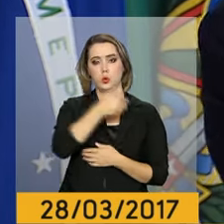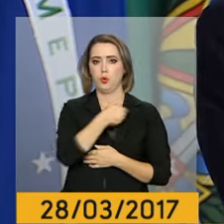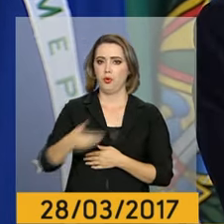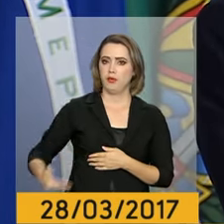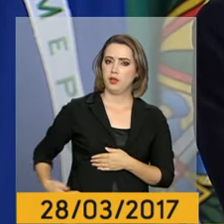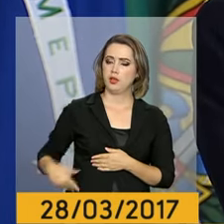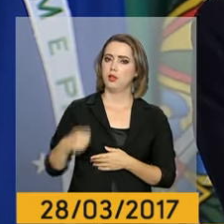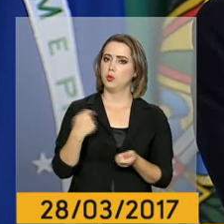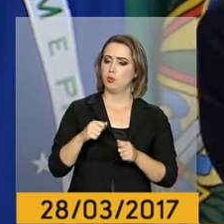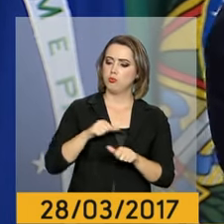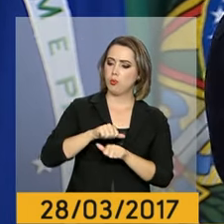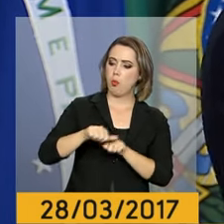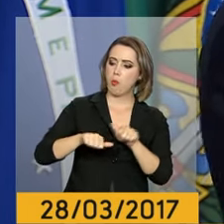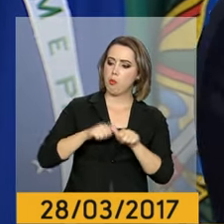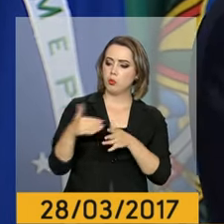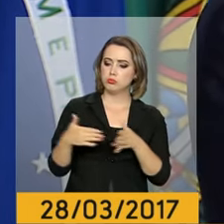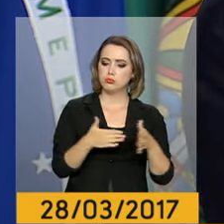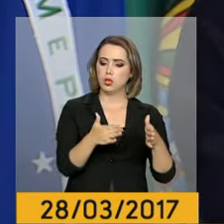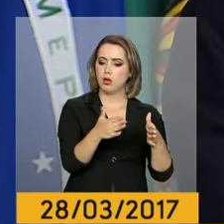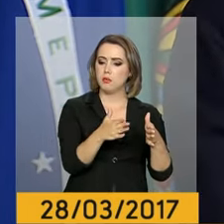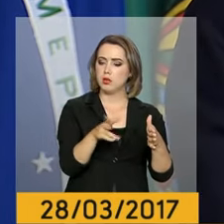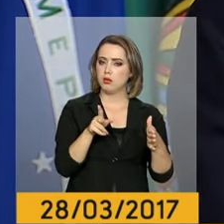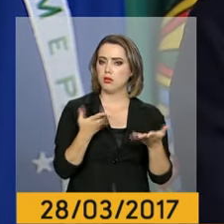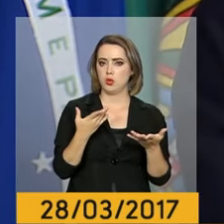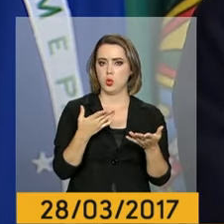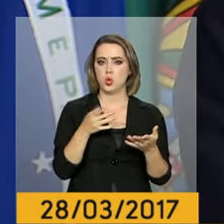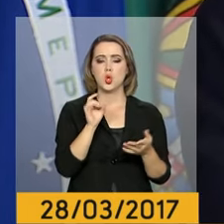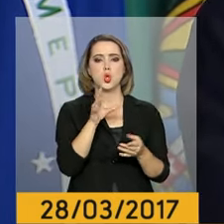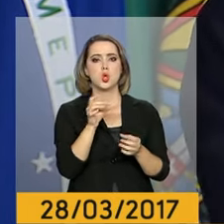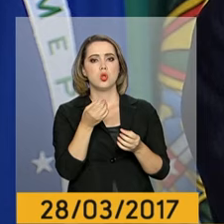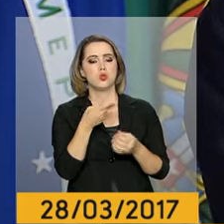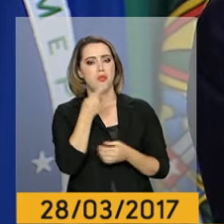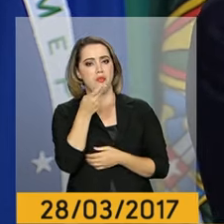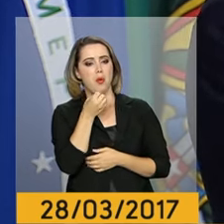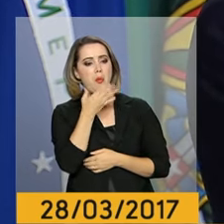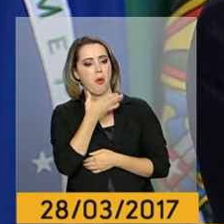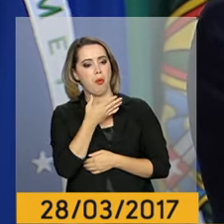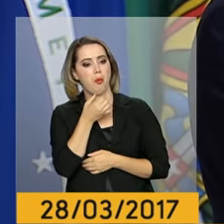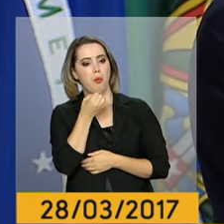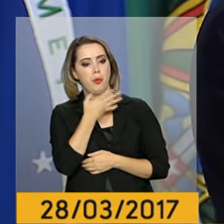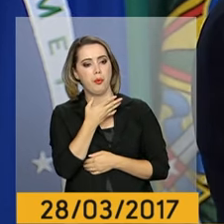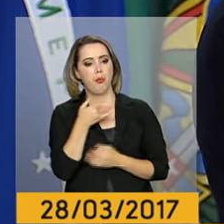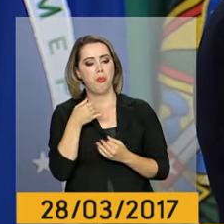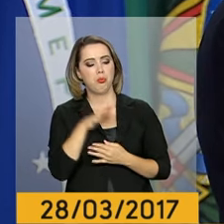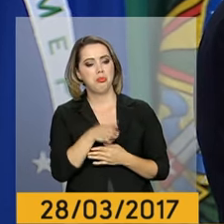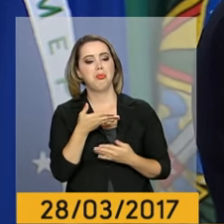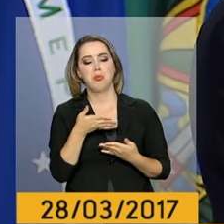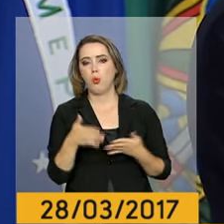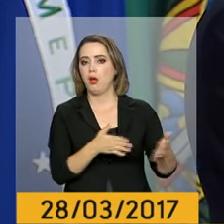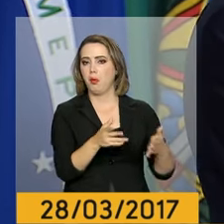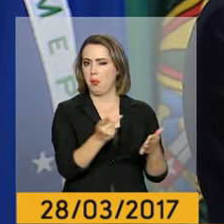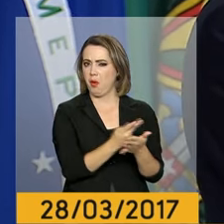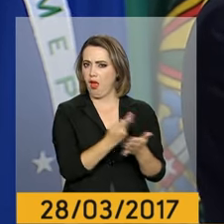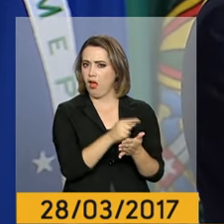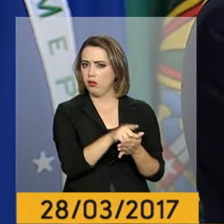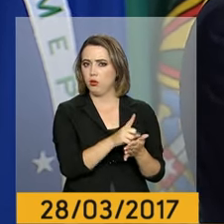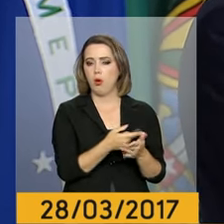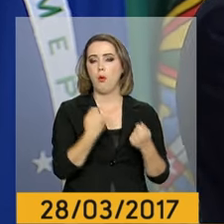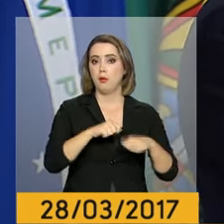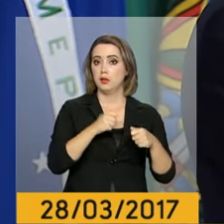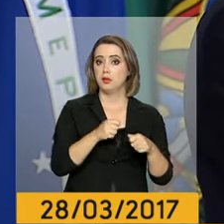rumo adequado não é preciso apenas elogiar por elogiar quando digo e há tempos atrás eu conversava